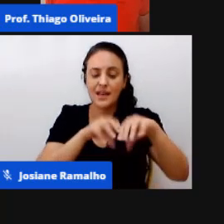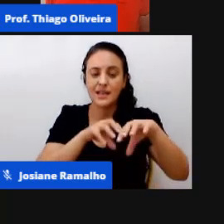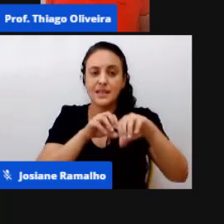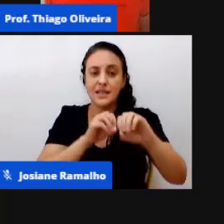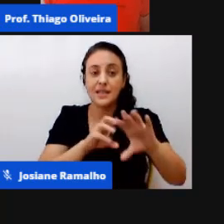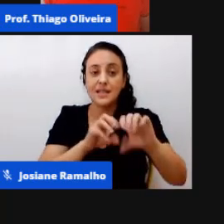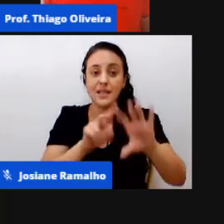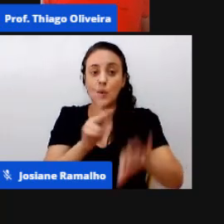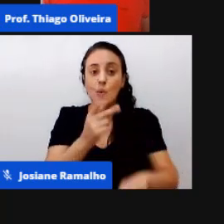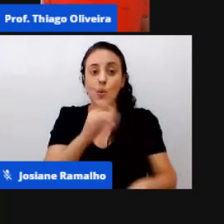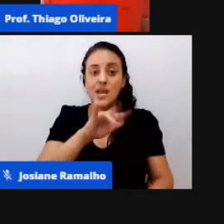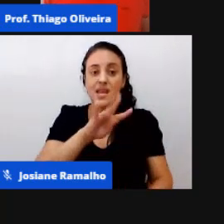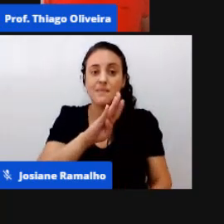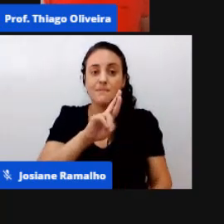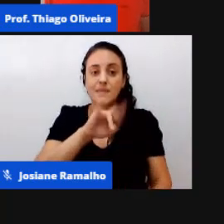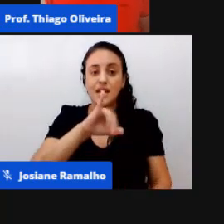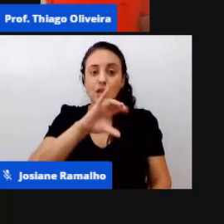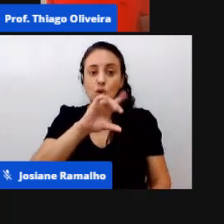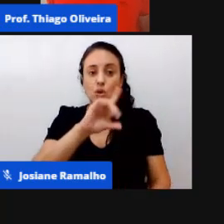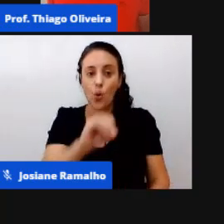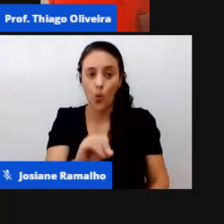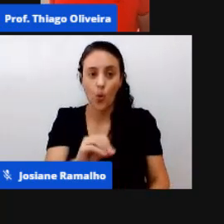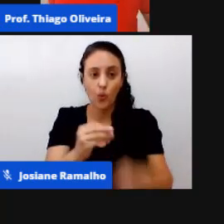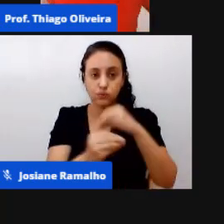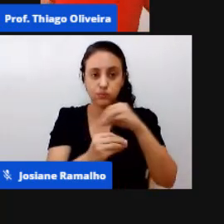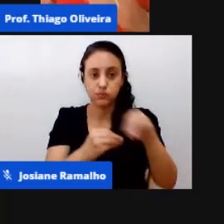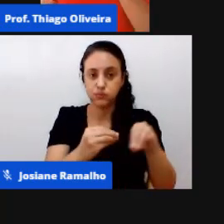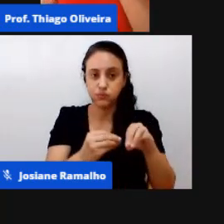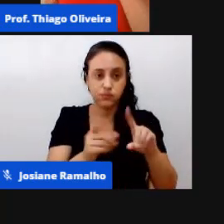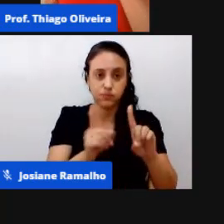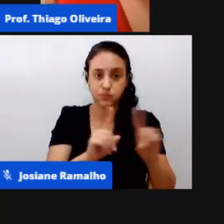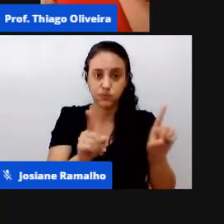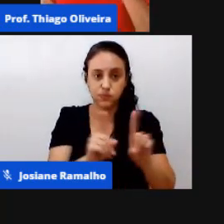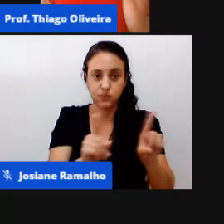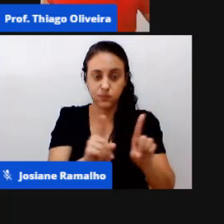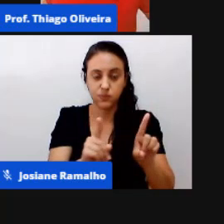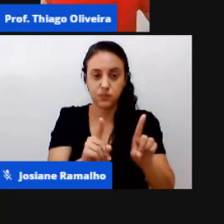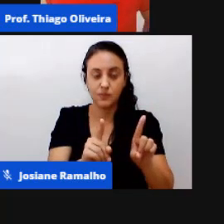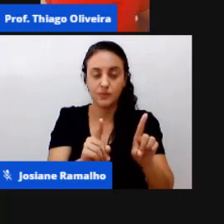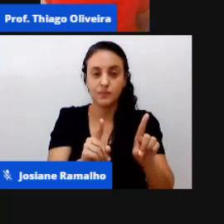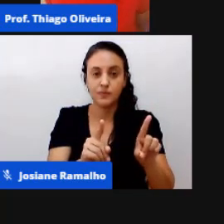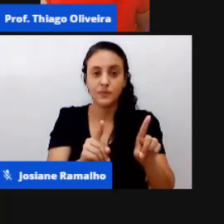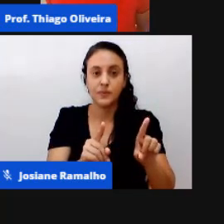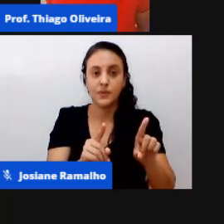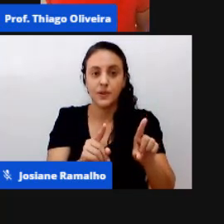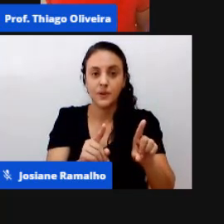remoto não necessariamente precisa utilizar aí de recursos